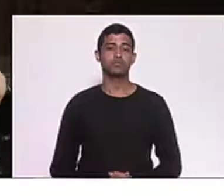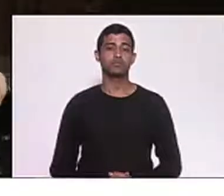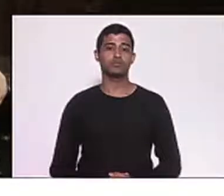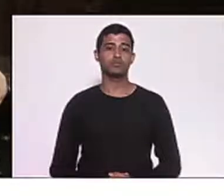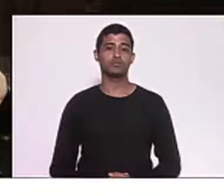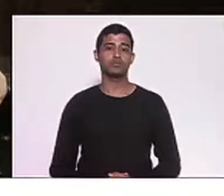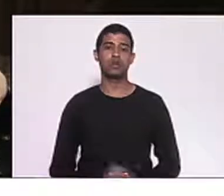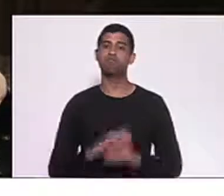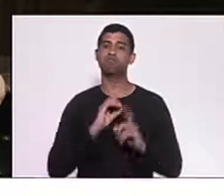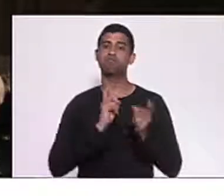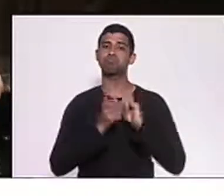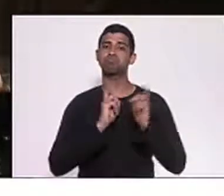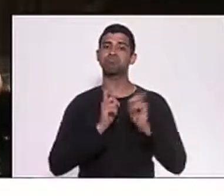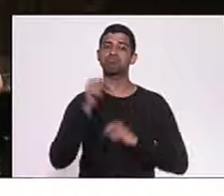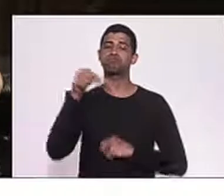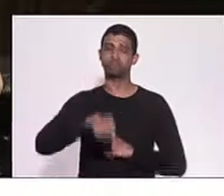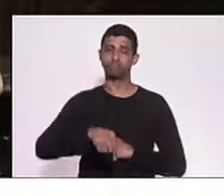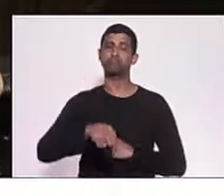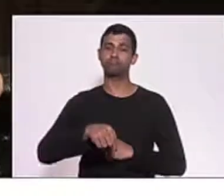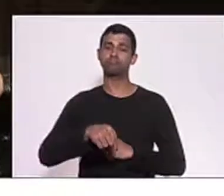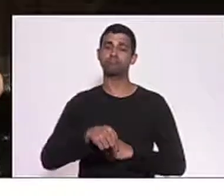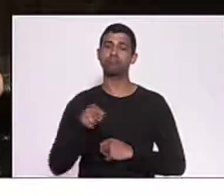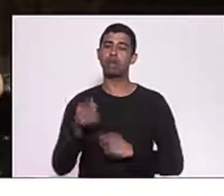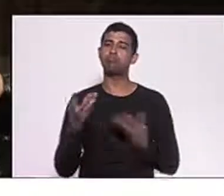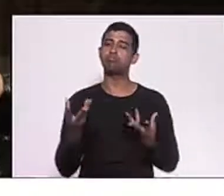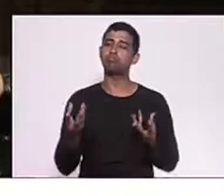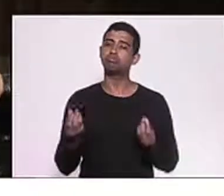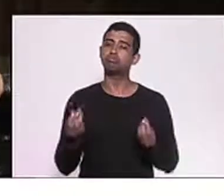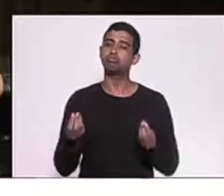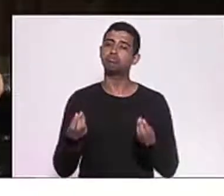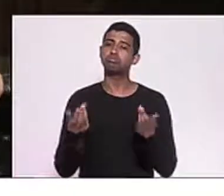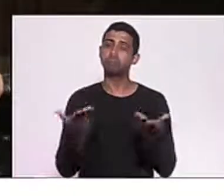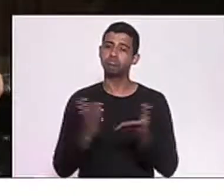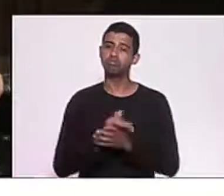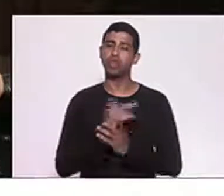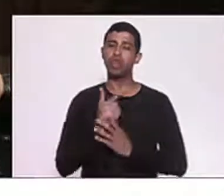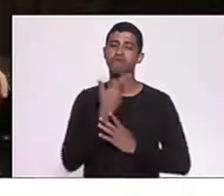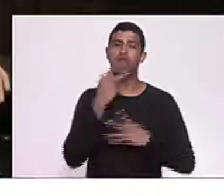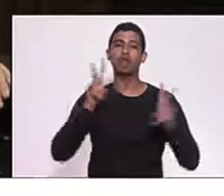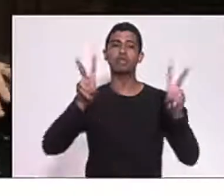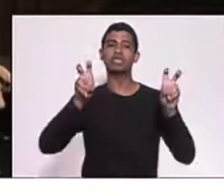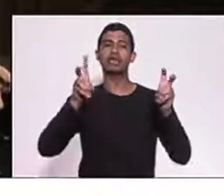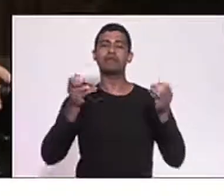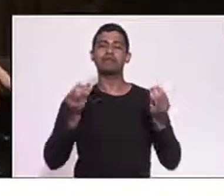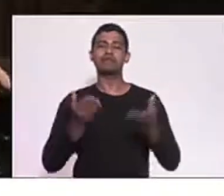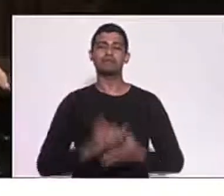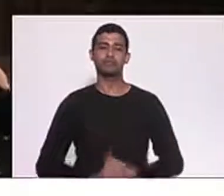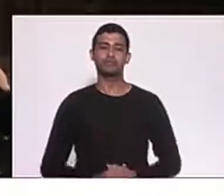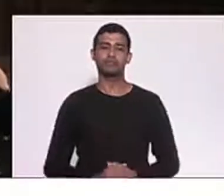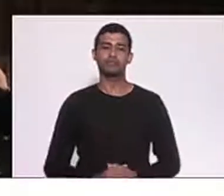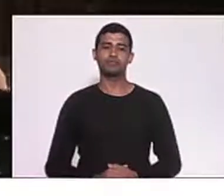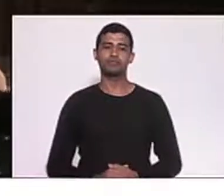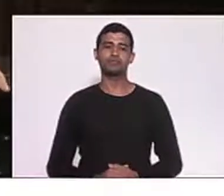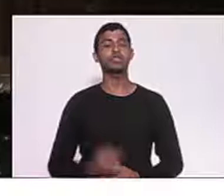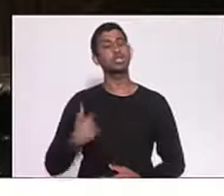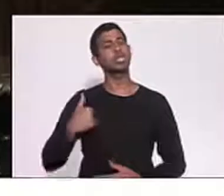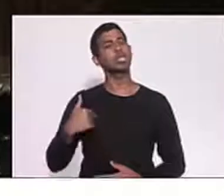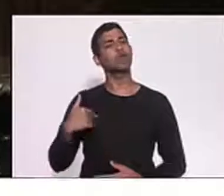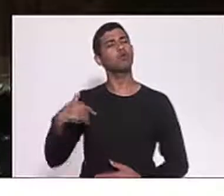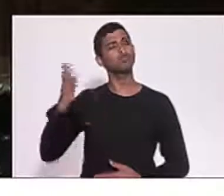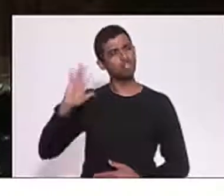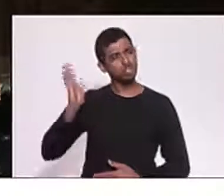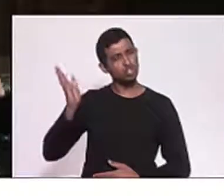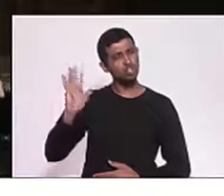tratou aqui de maneira sucinta de um tema que eu venho abordando